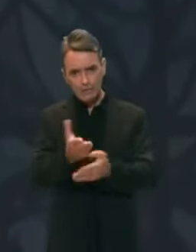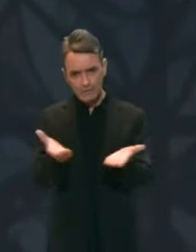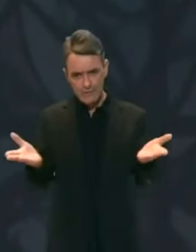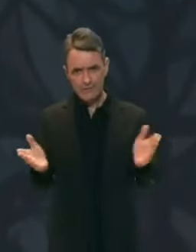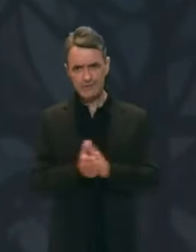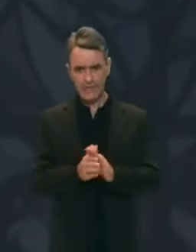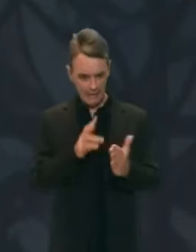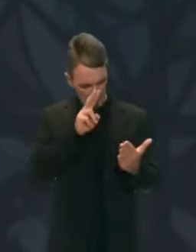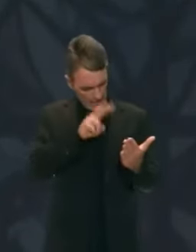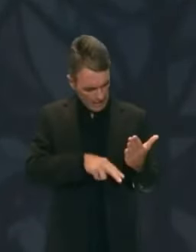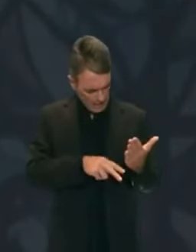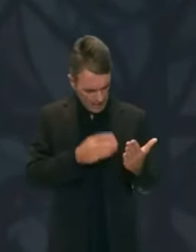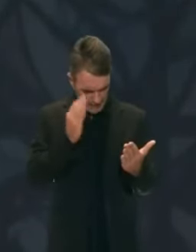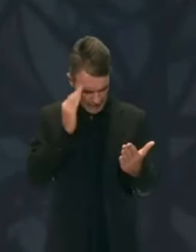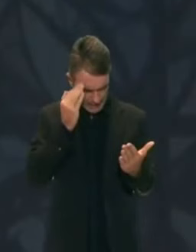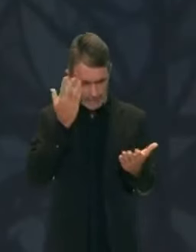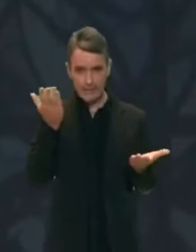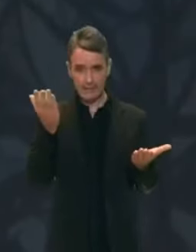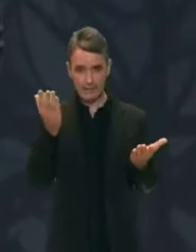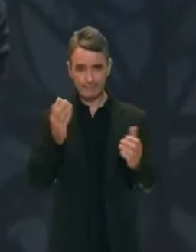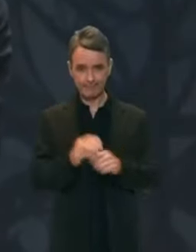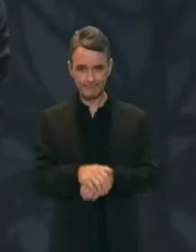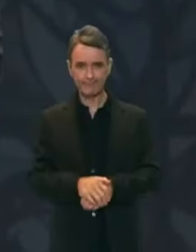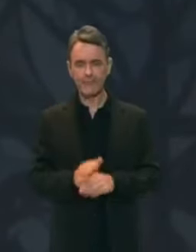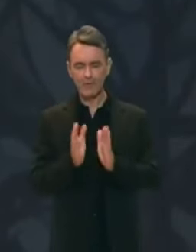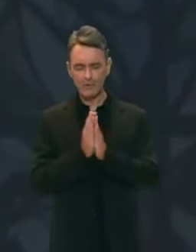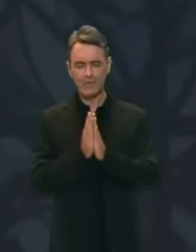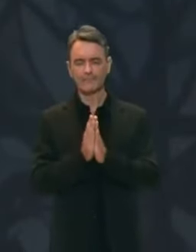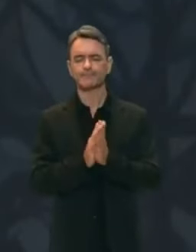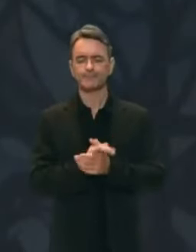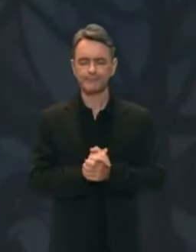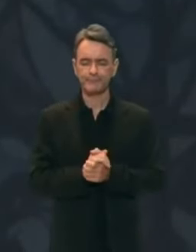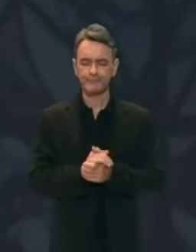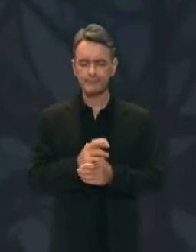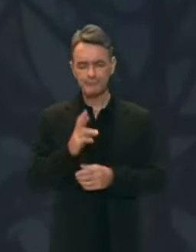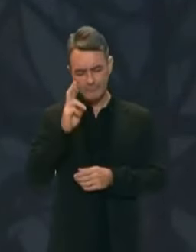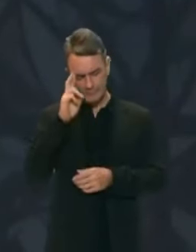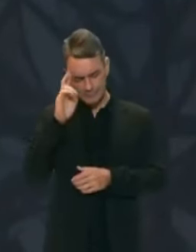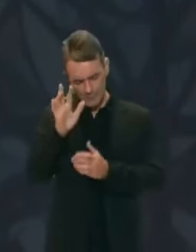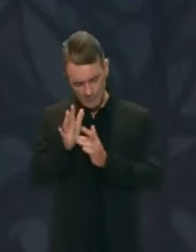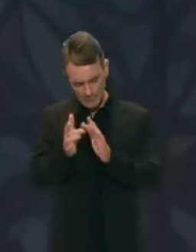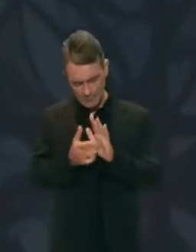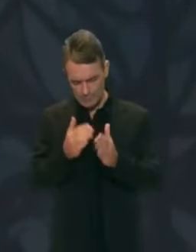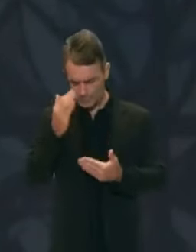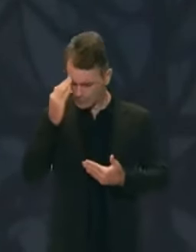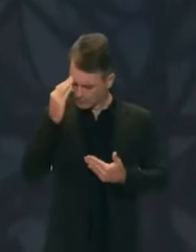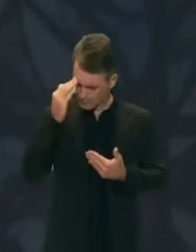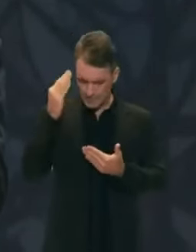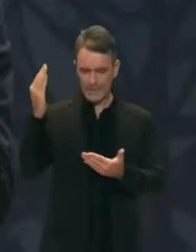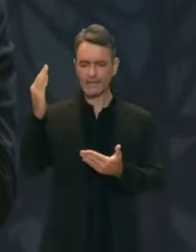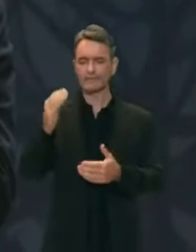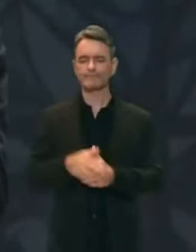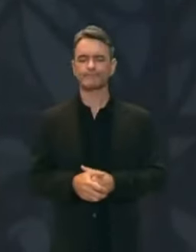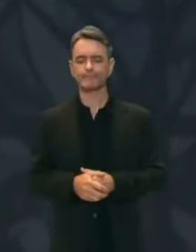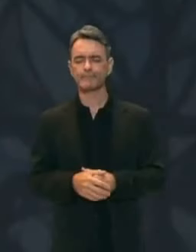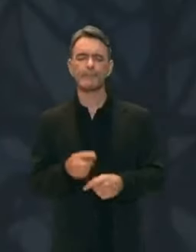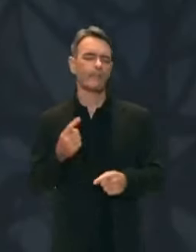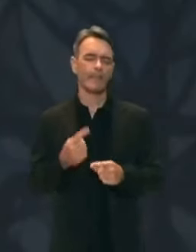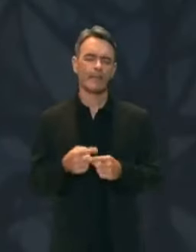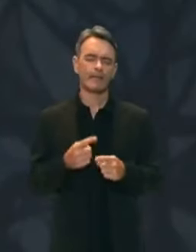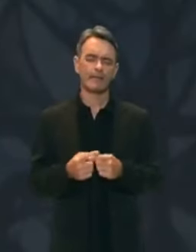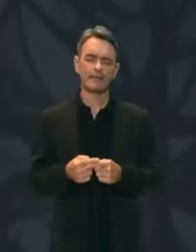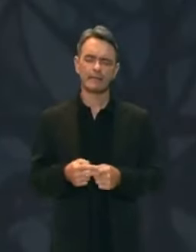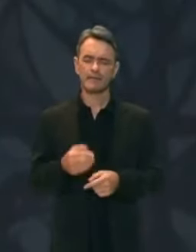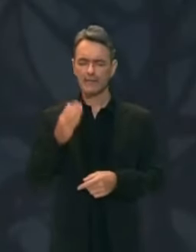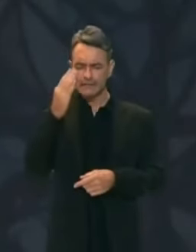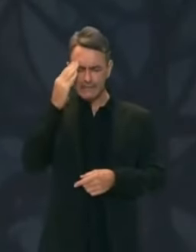compreendê-la. Vamos orar juntos. Senhor Jesus, obrigado, porque quando a